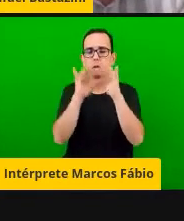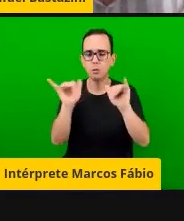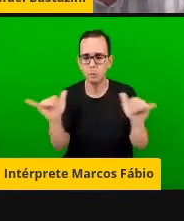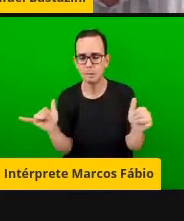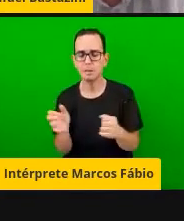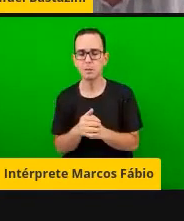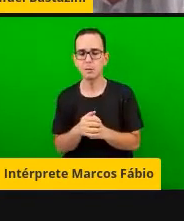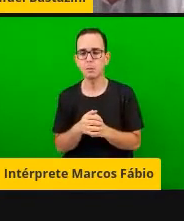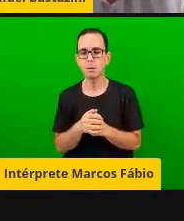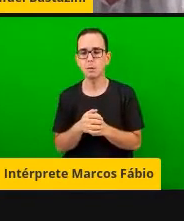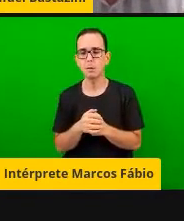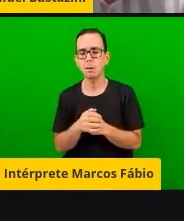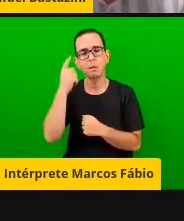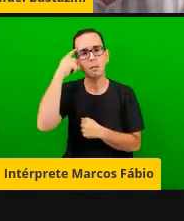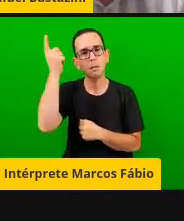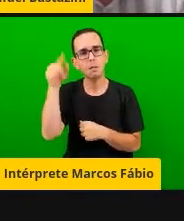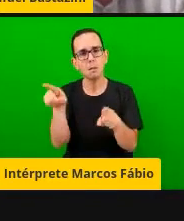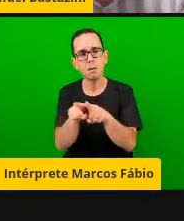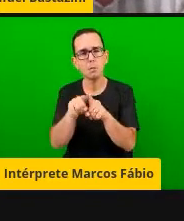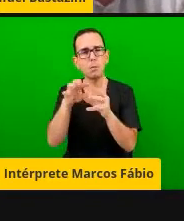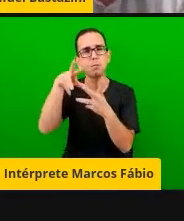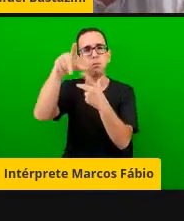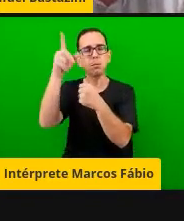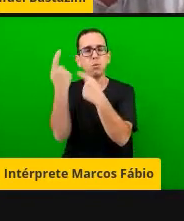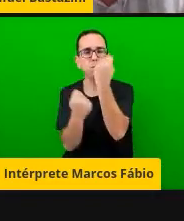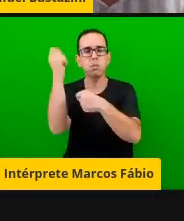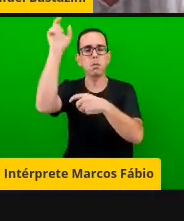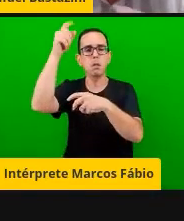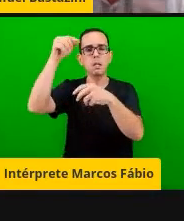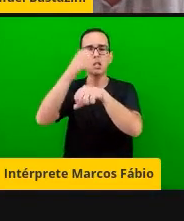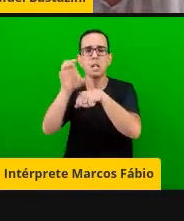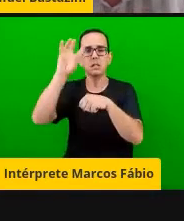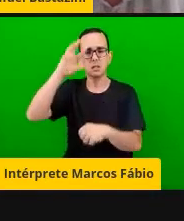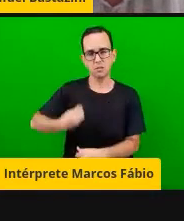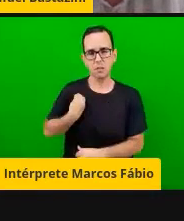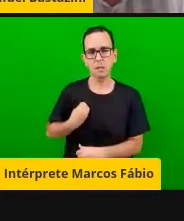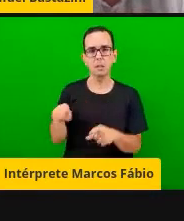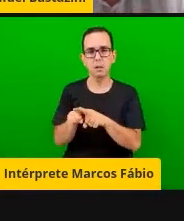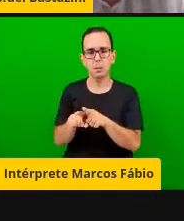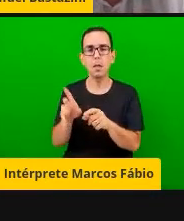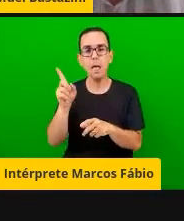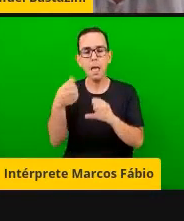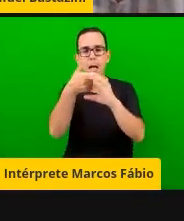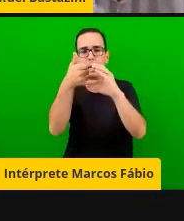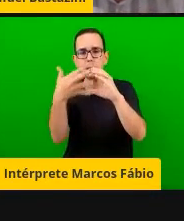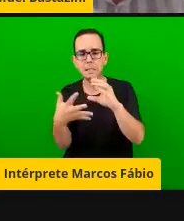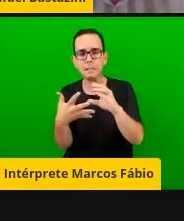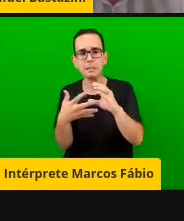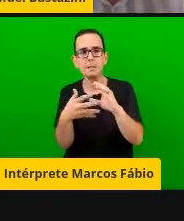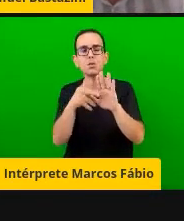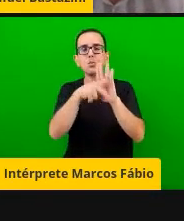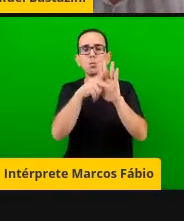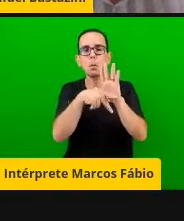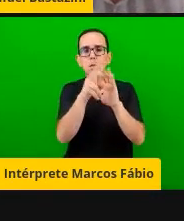indústrias estratégicas como aeroespacial, nuclear, ciências da vida e assim por diante. Essas são características dos planos quinquenais.